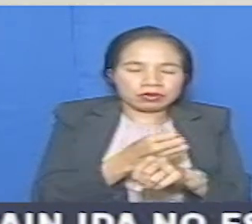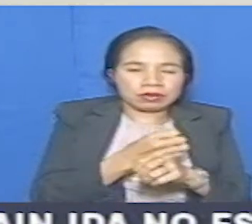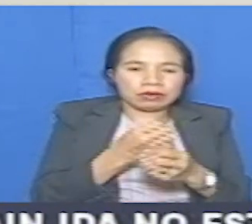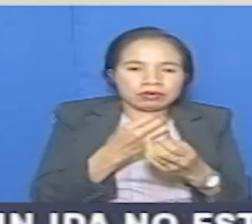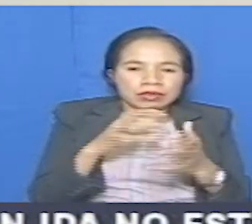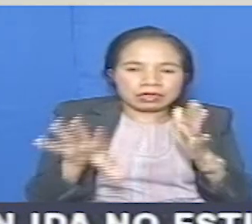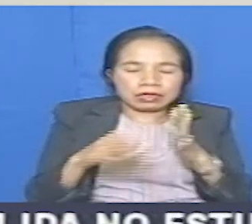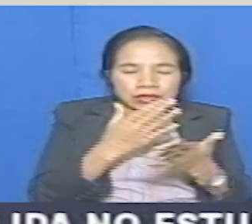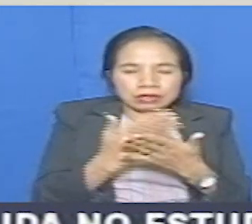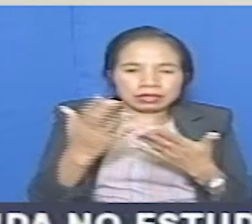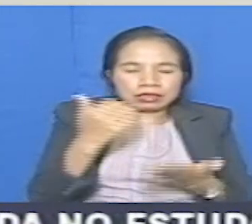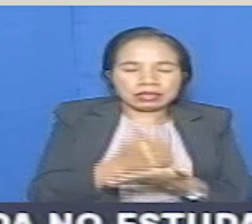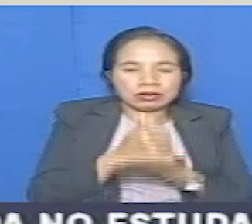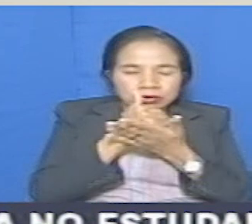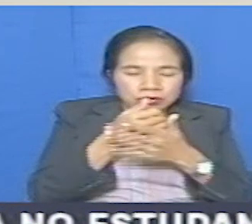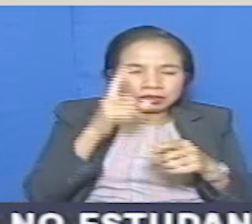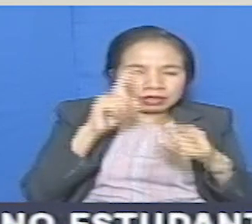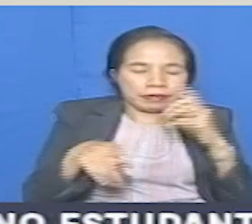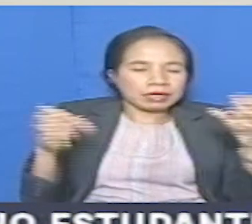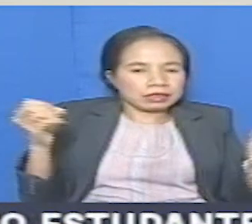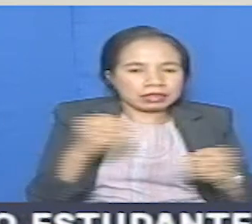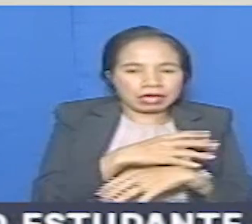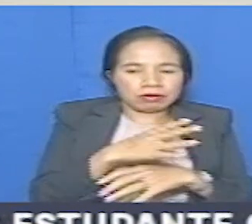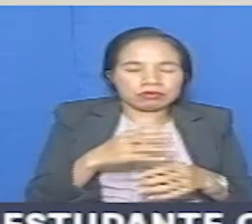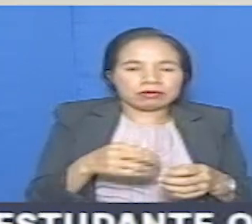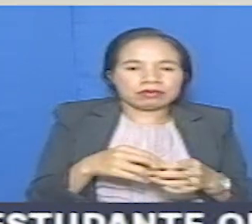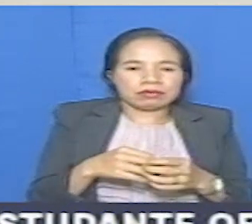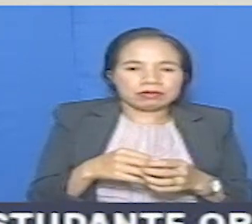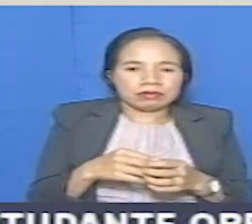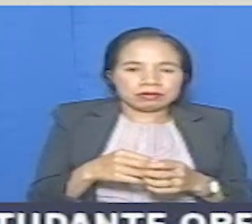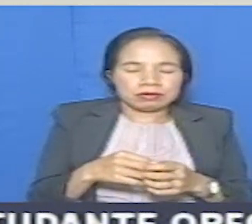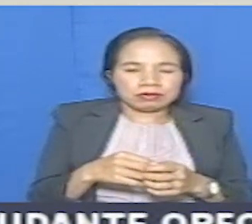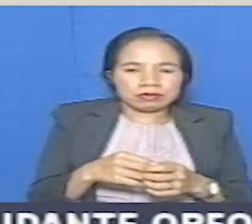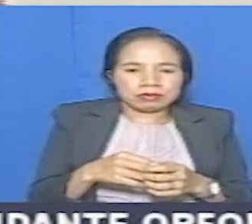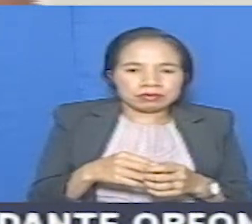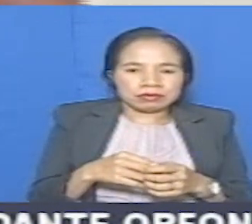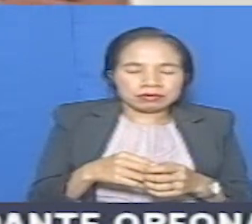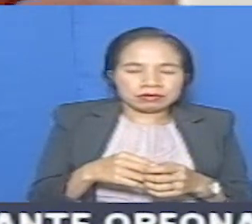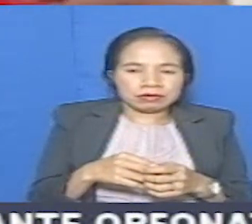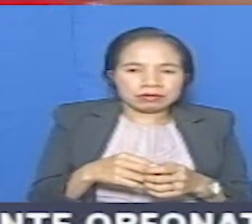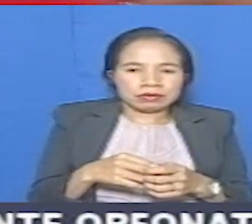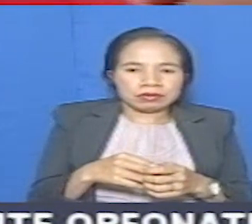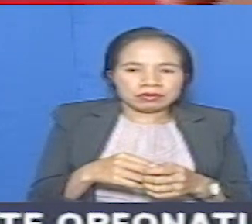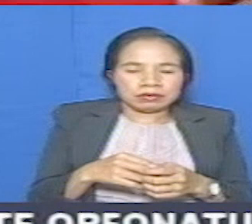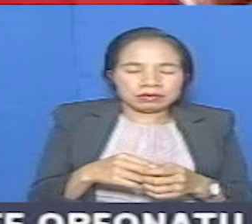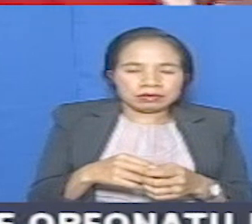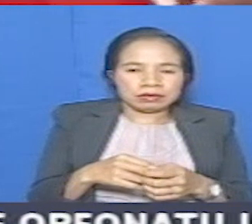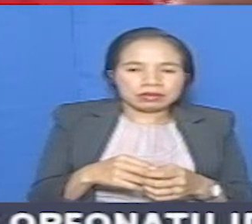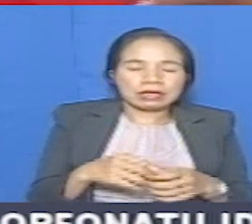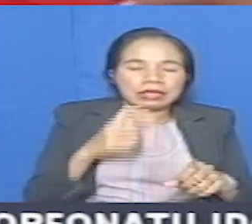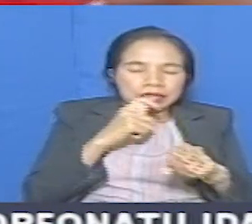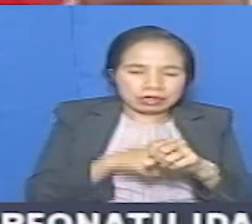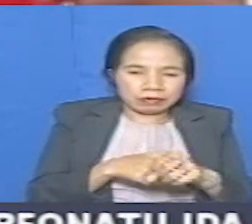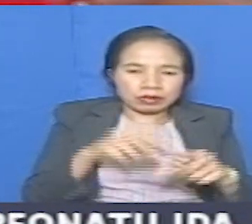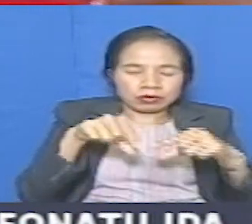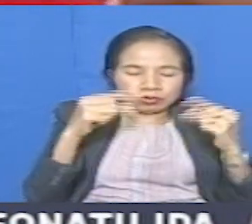azuru, keta tau, keta larang tarin. Nega, e momento ruma, equipa se tu mai fale